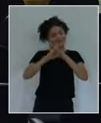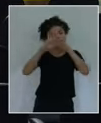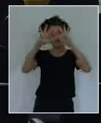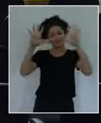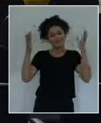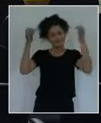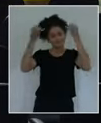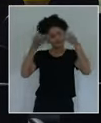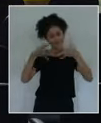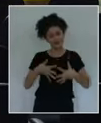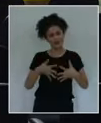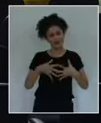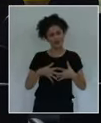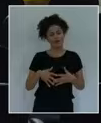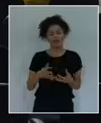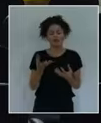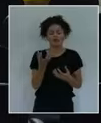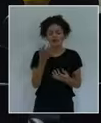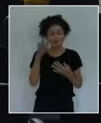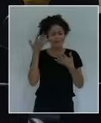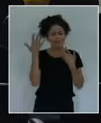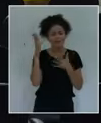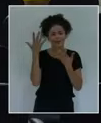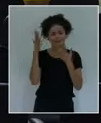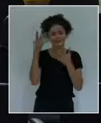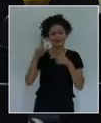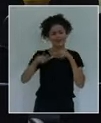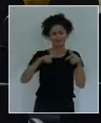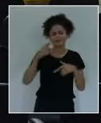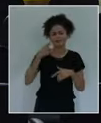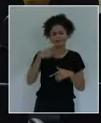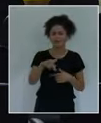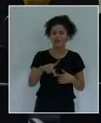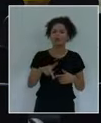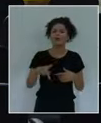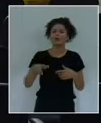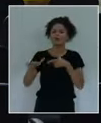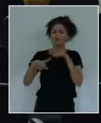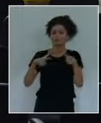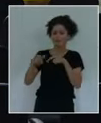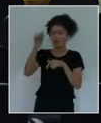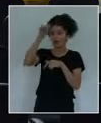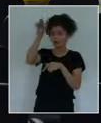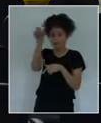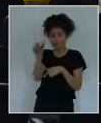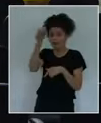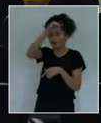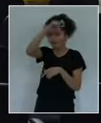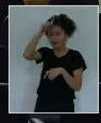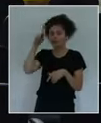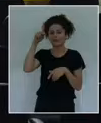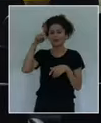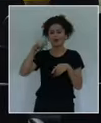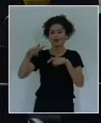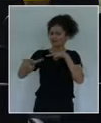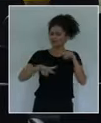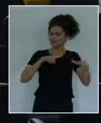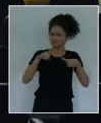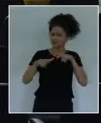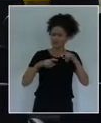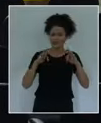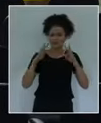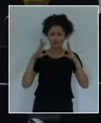E te parabenizar pelo trabalho seu, do prefeito, toda a equipe que teve em ação, né? Todo o funcionalismo, não só de dia,